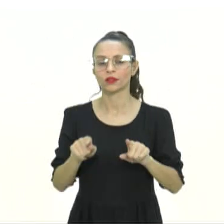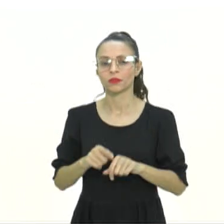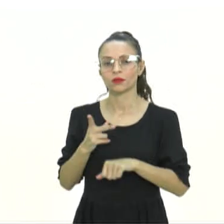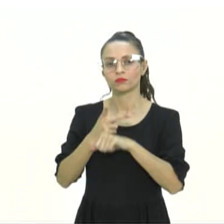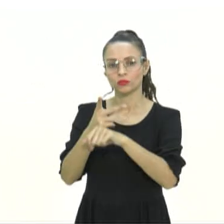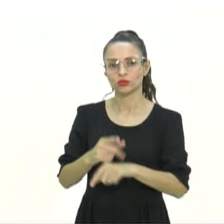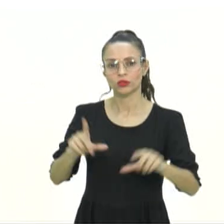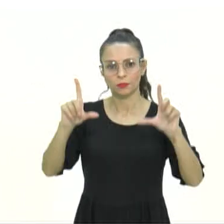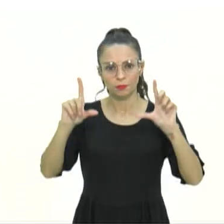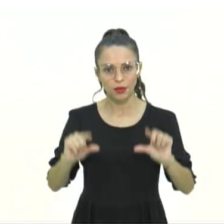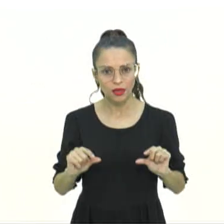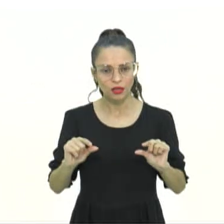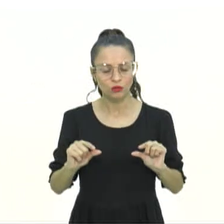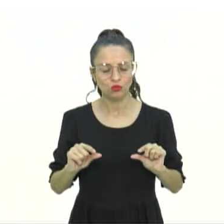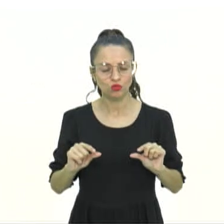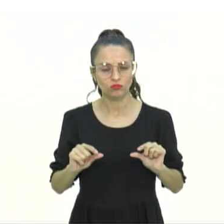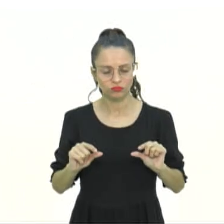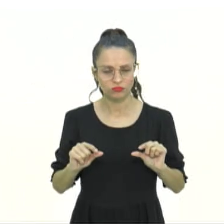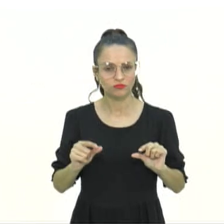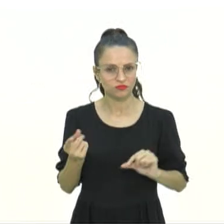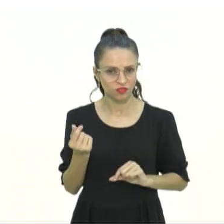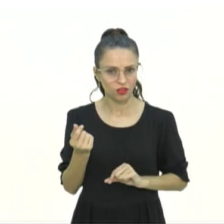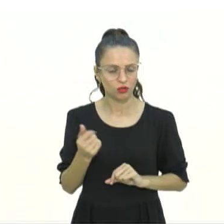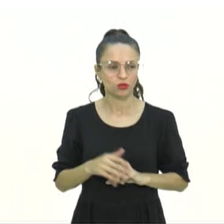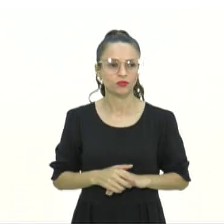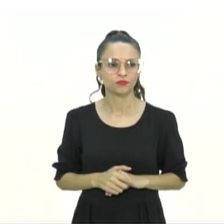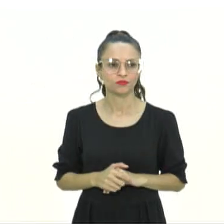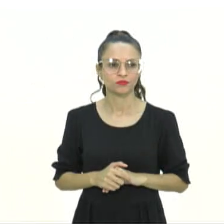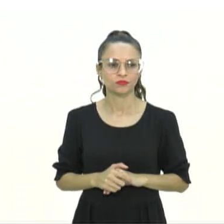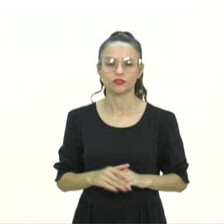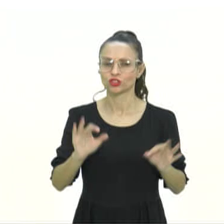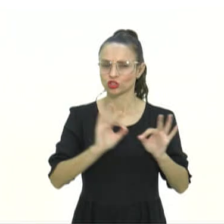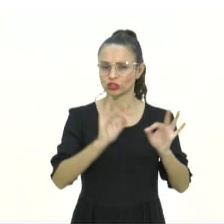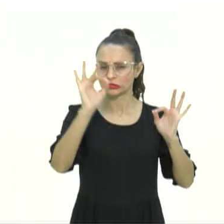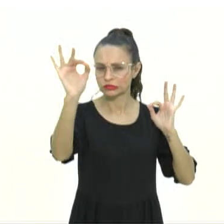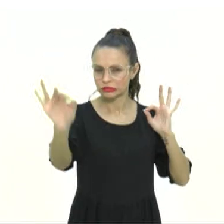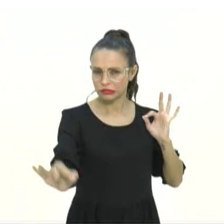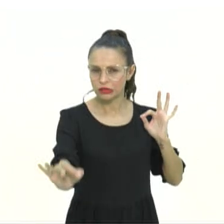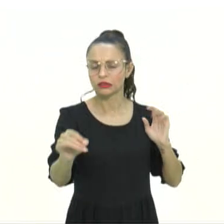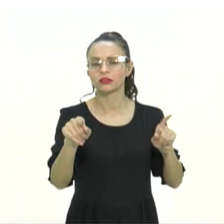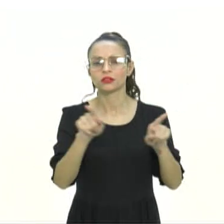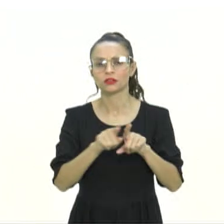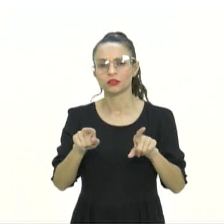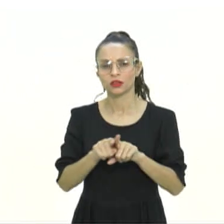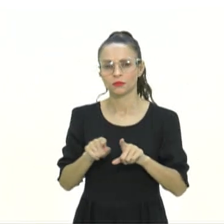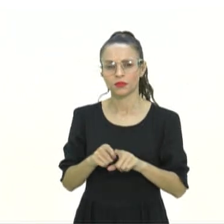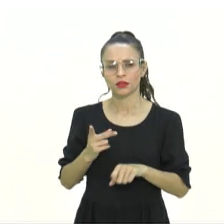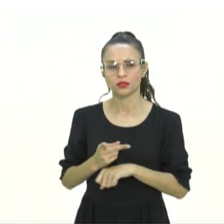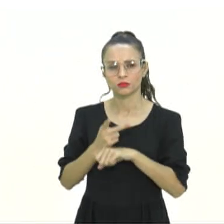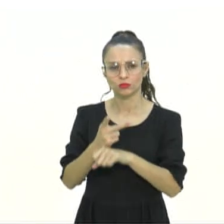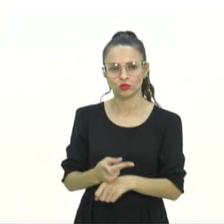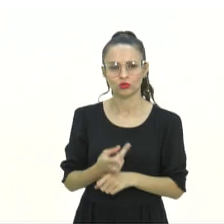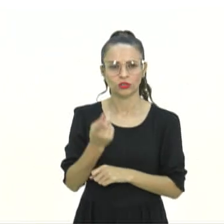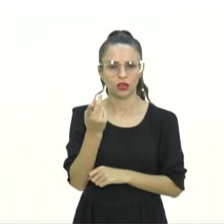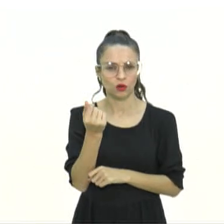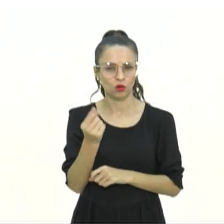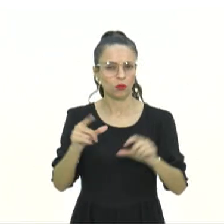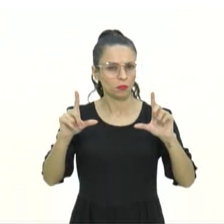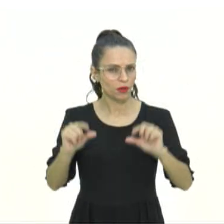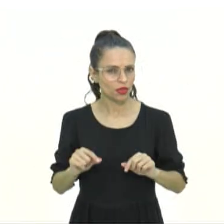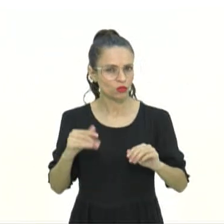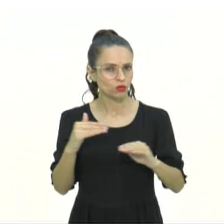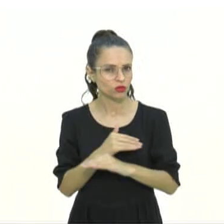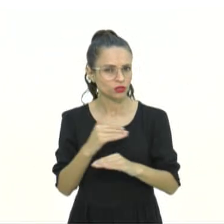dos custos de transporte. Grandes distâncias e a busca da redução dos custos de